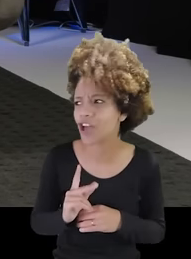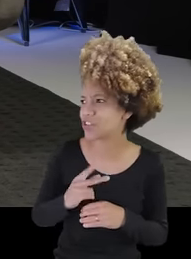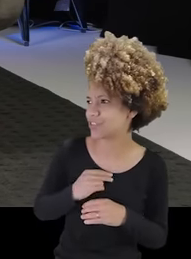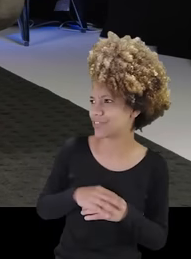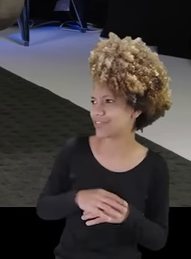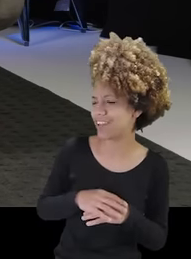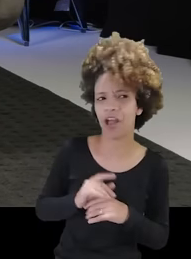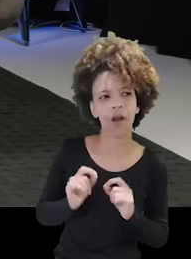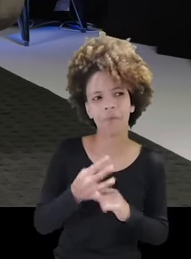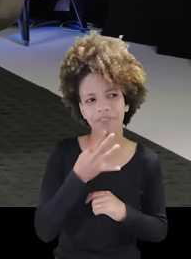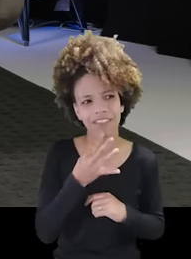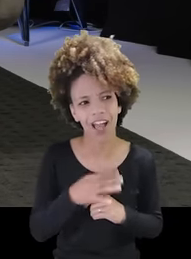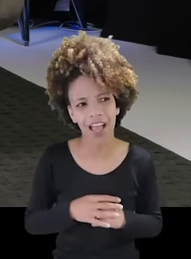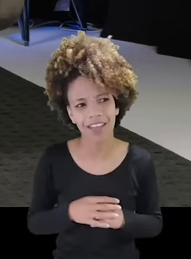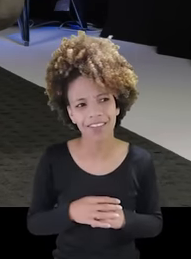reality